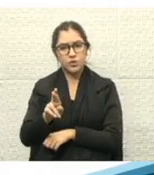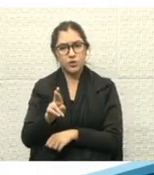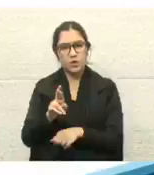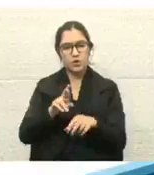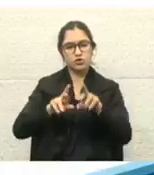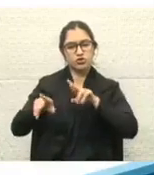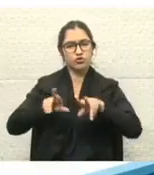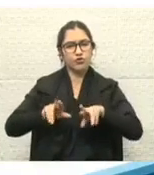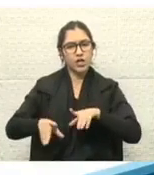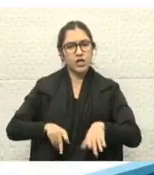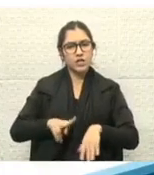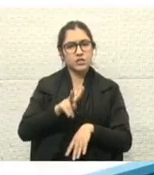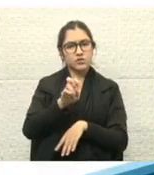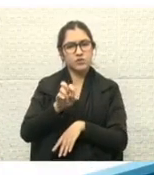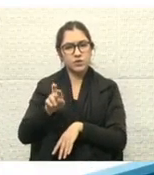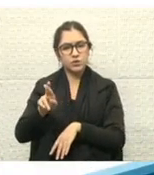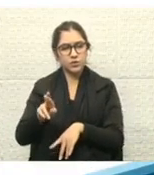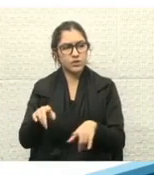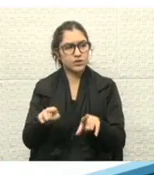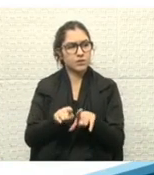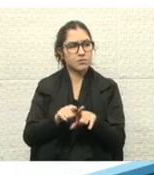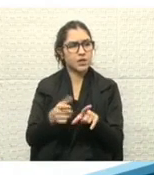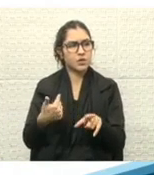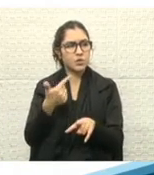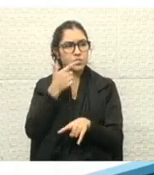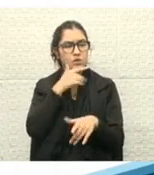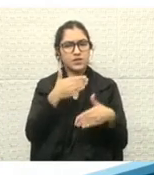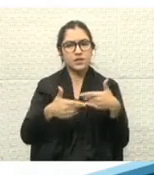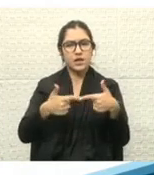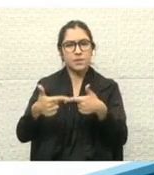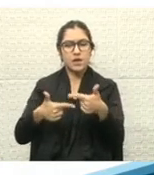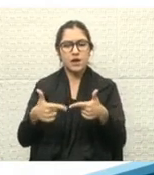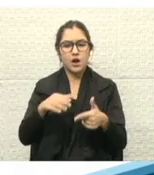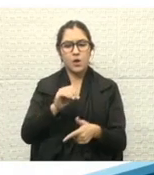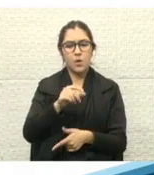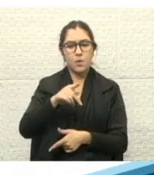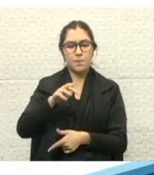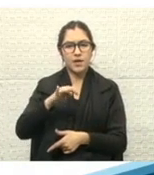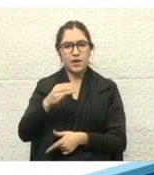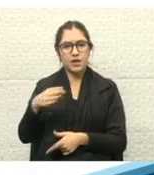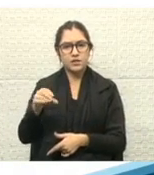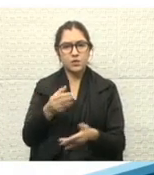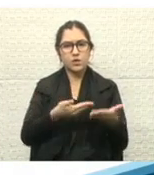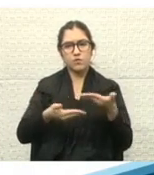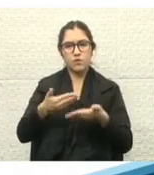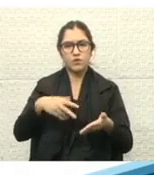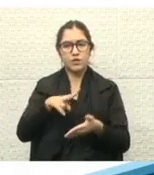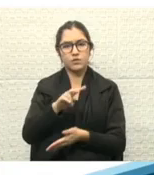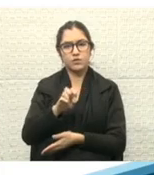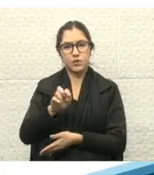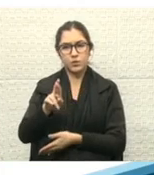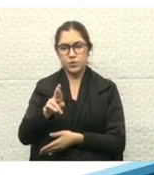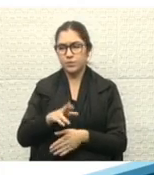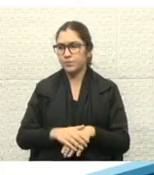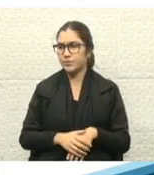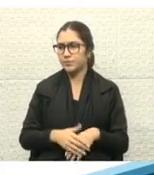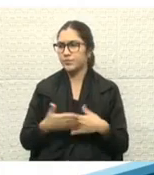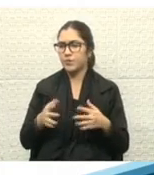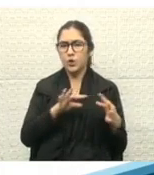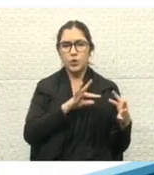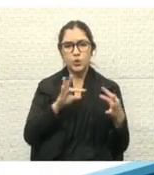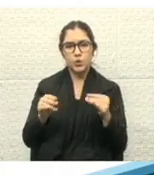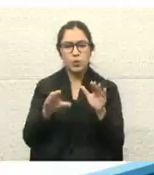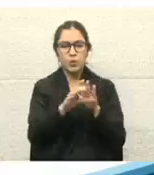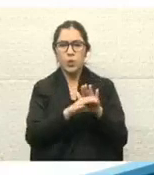as diferenças de vetores e com isso trabalhar com as operações envolvendo os vetores. Então, todos